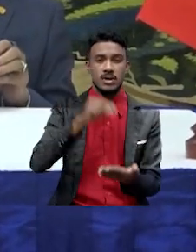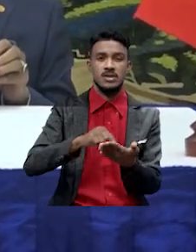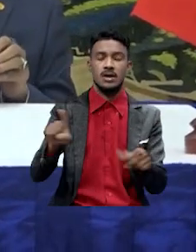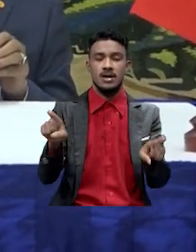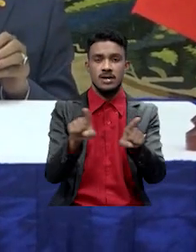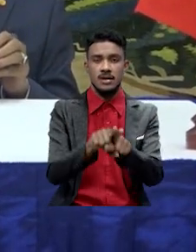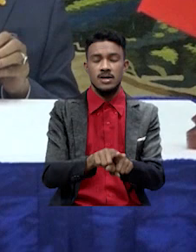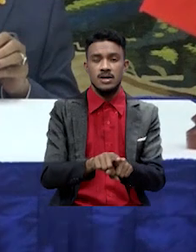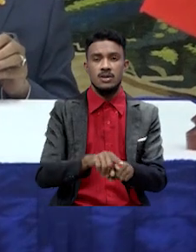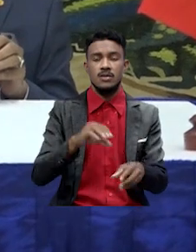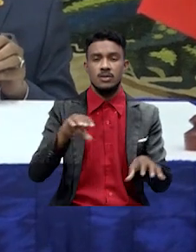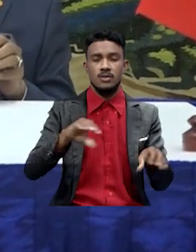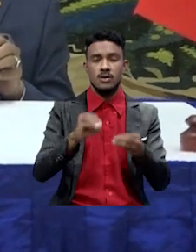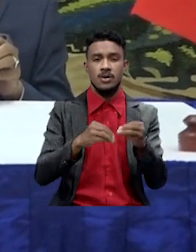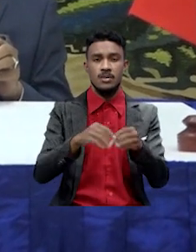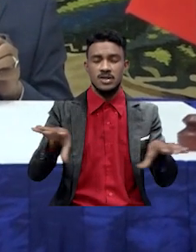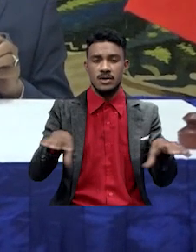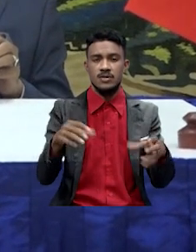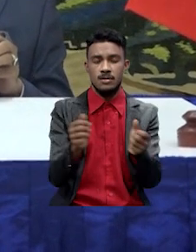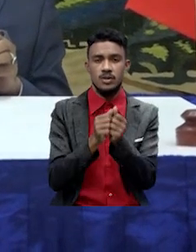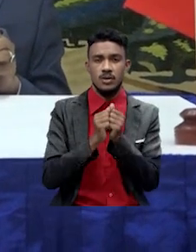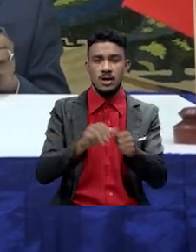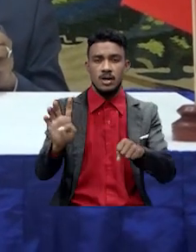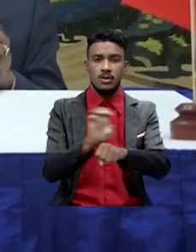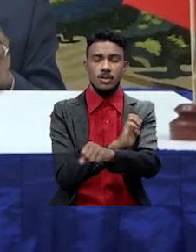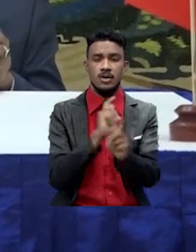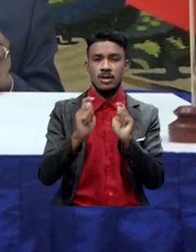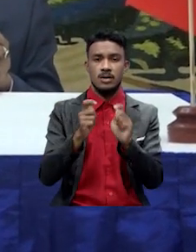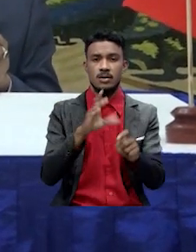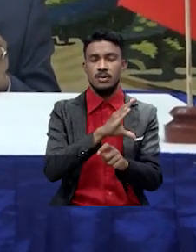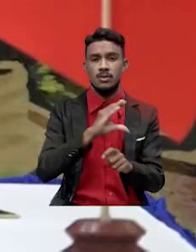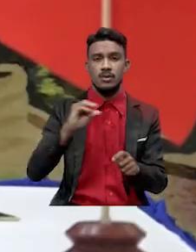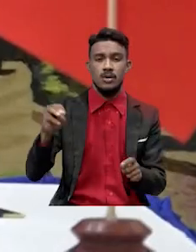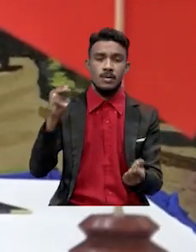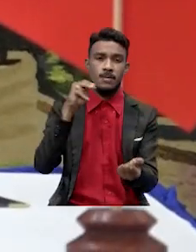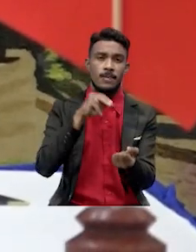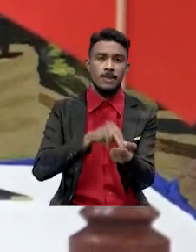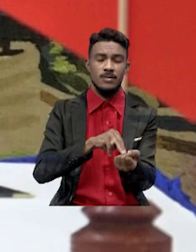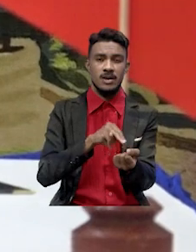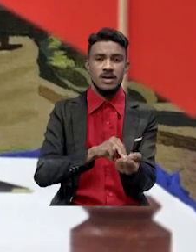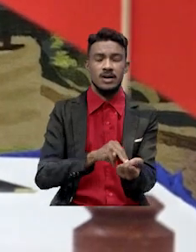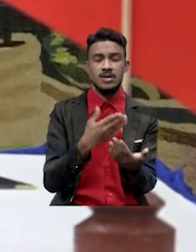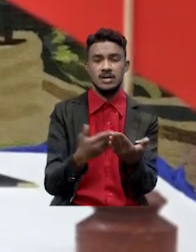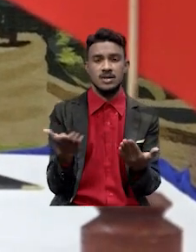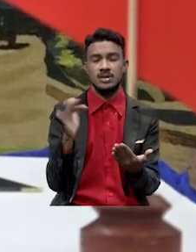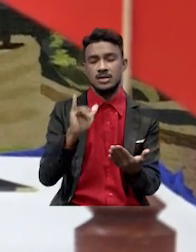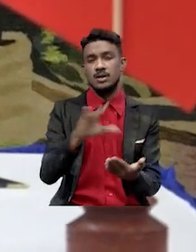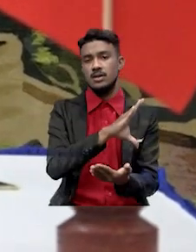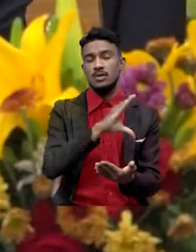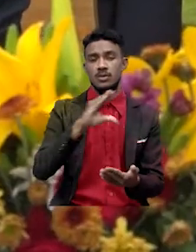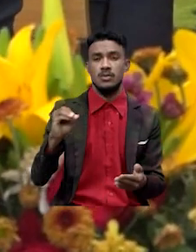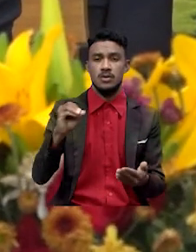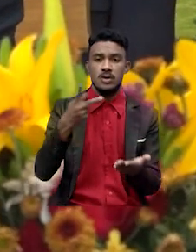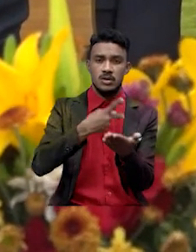makanesan akordu kooperasão ekonomia teknika, akordu protokolu konoba envio ekipa medika sinesa, akordu kontratu